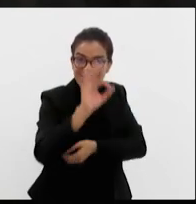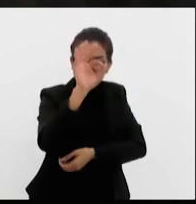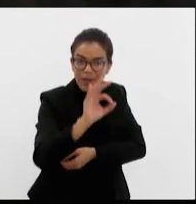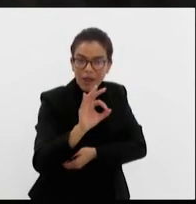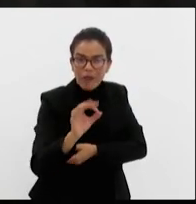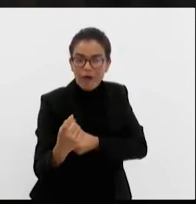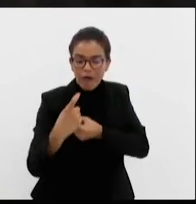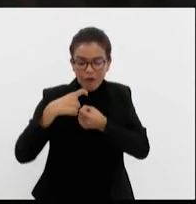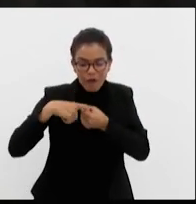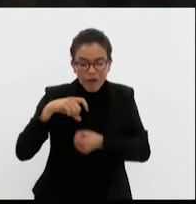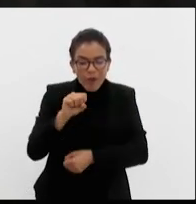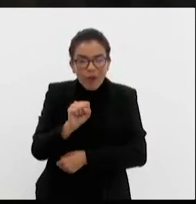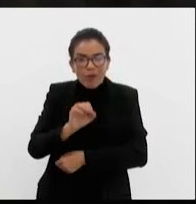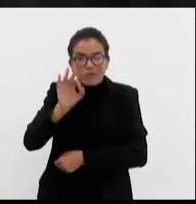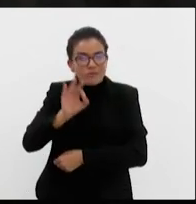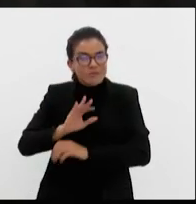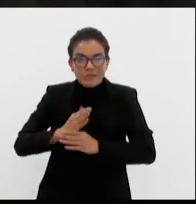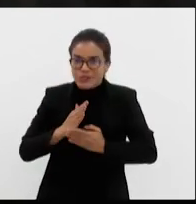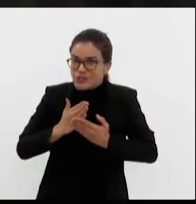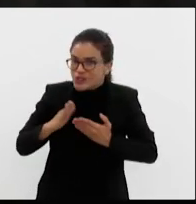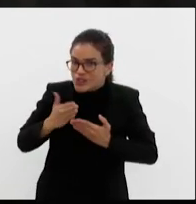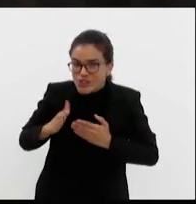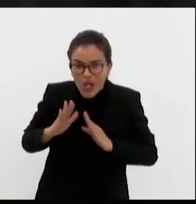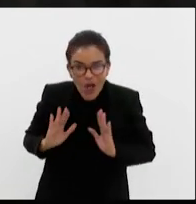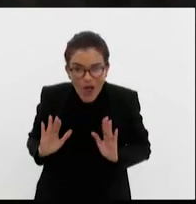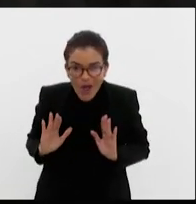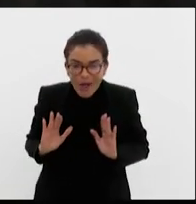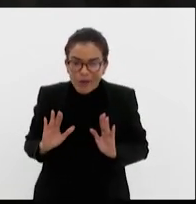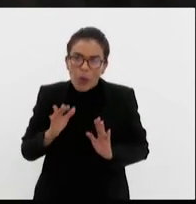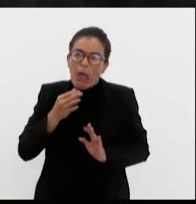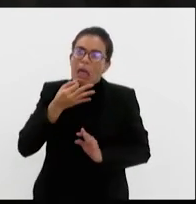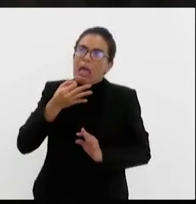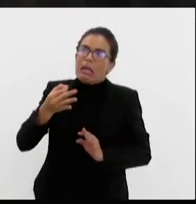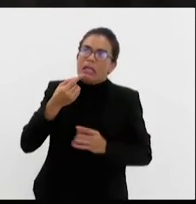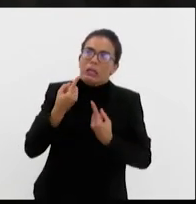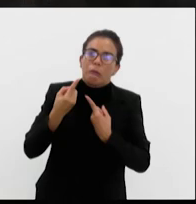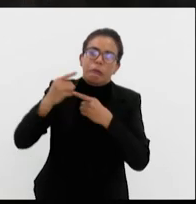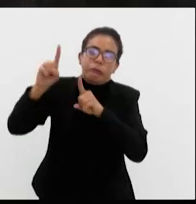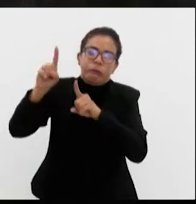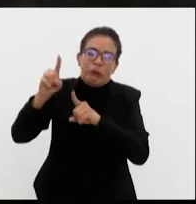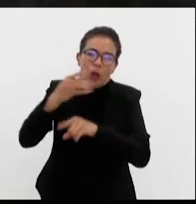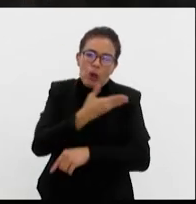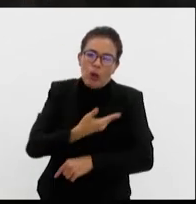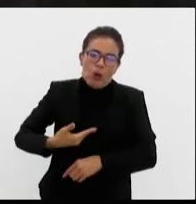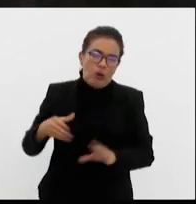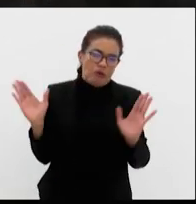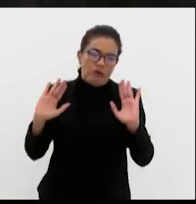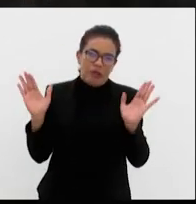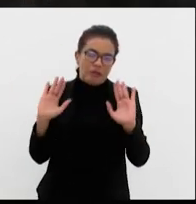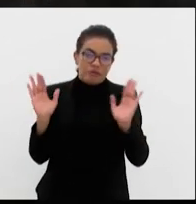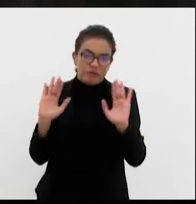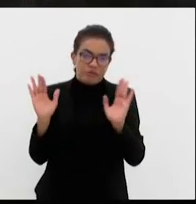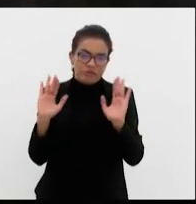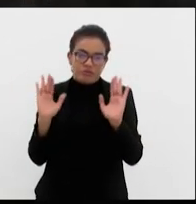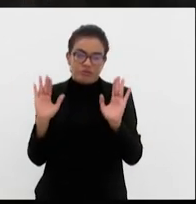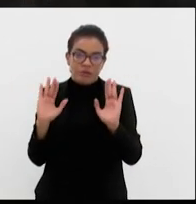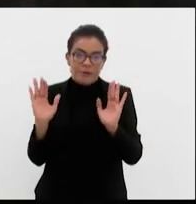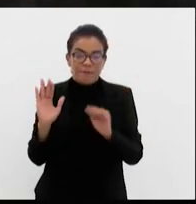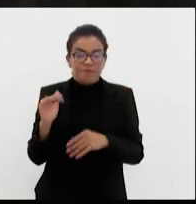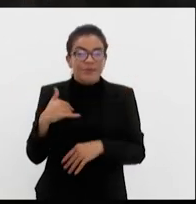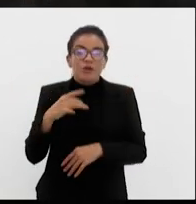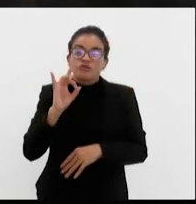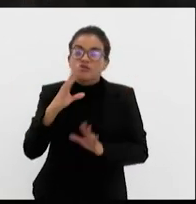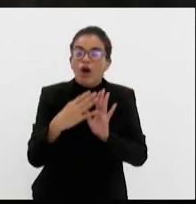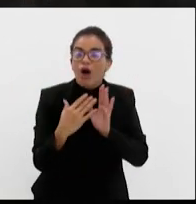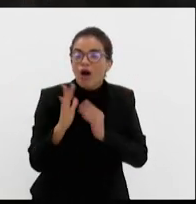pouco. Então, volto a dizer, não é uma crítica ao governo A, B ou C. Eu dei